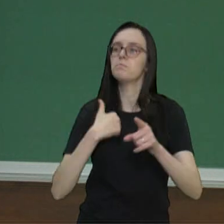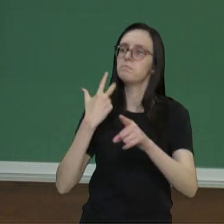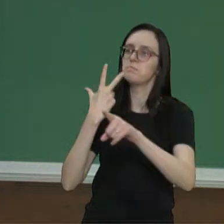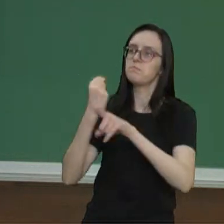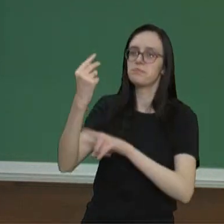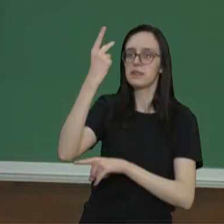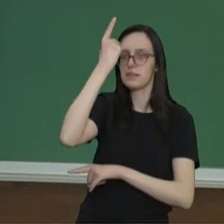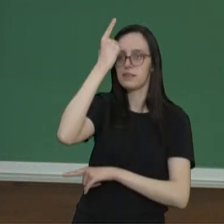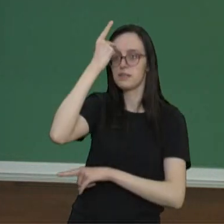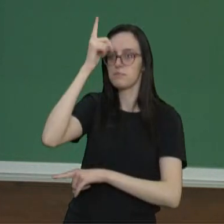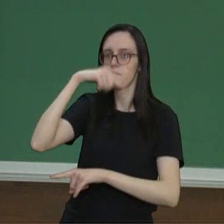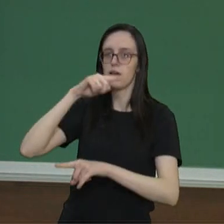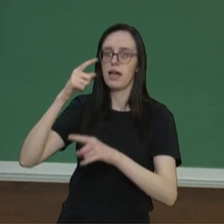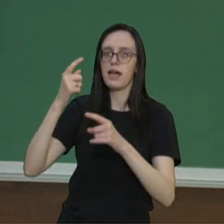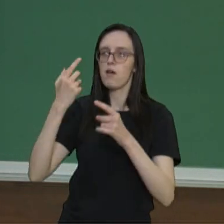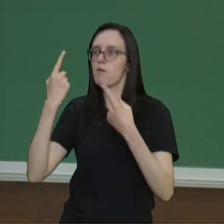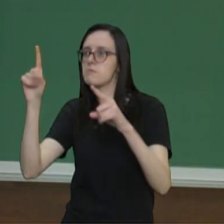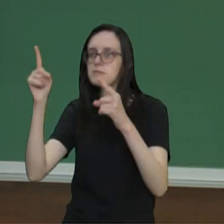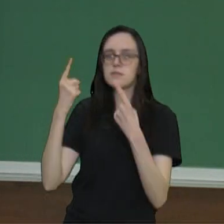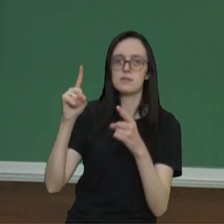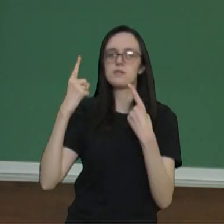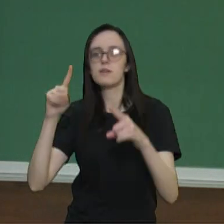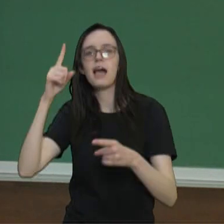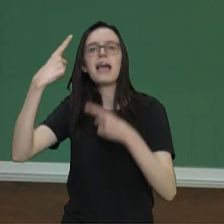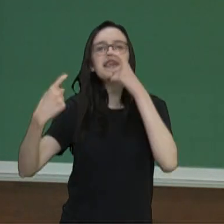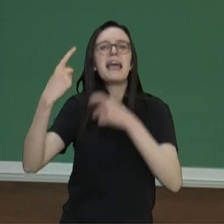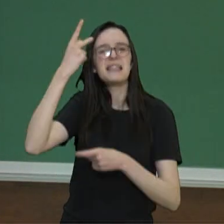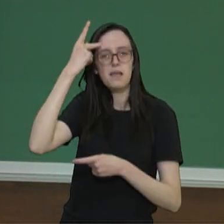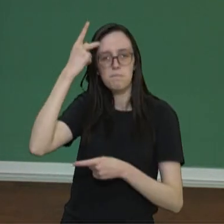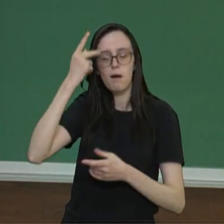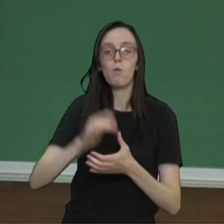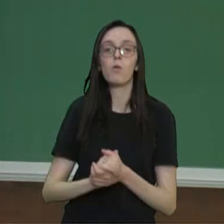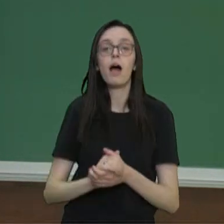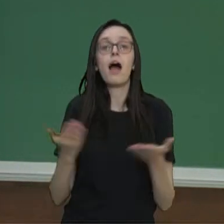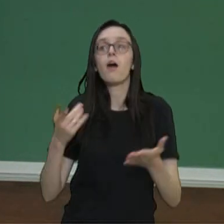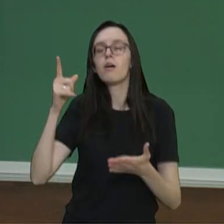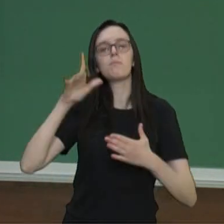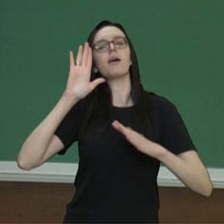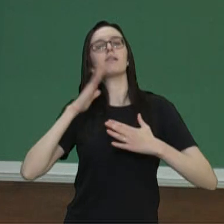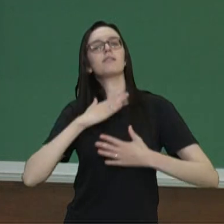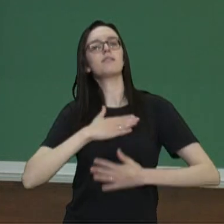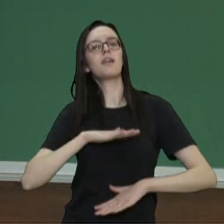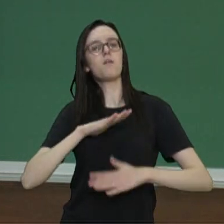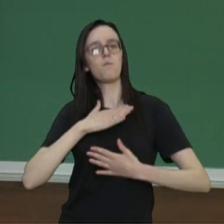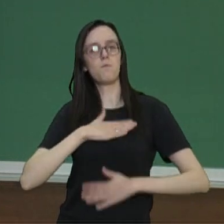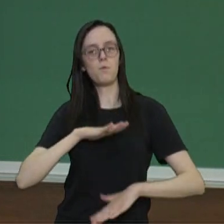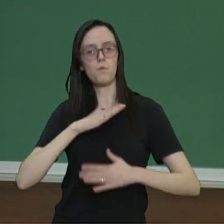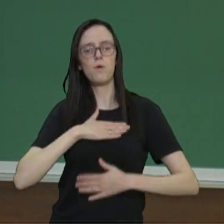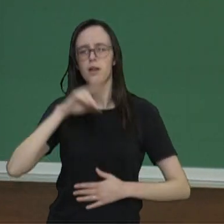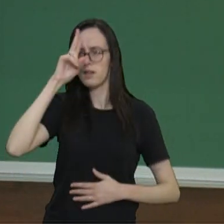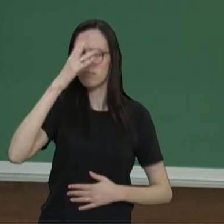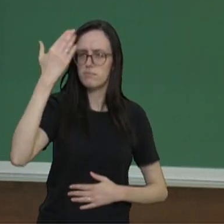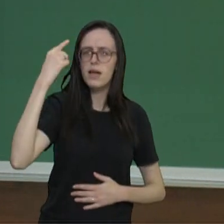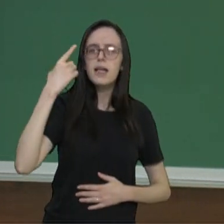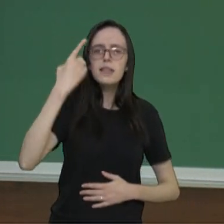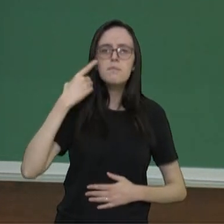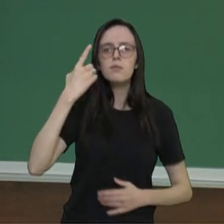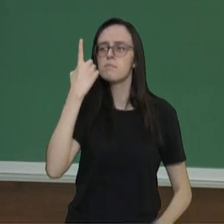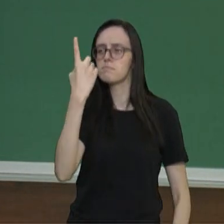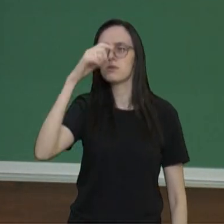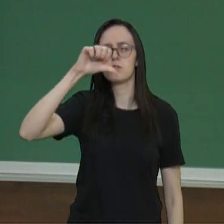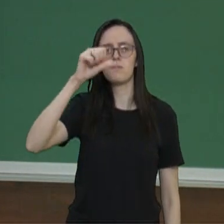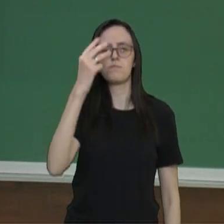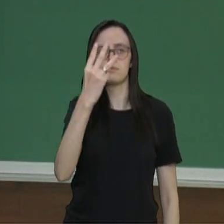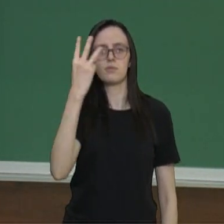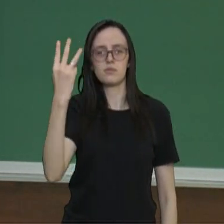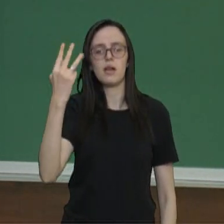Paulo na Revolução Constitucionalista, ou Guerra Paulista, e agora ele está tranquilo de novo. Lembra que os deputados em 33